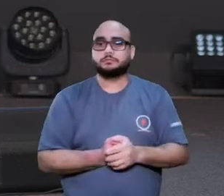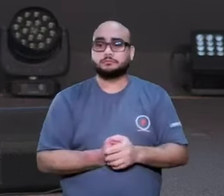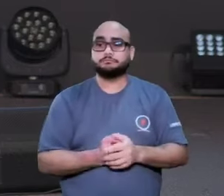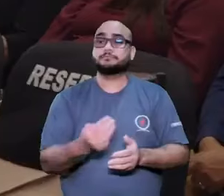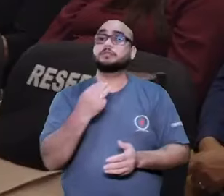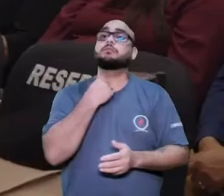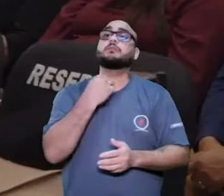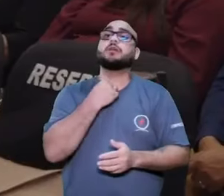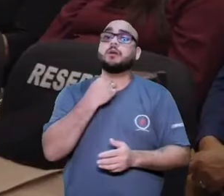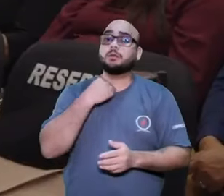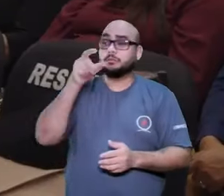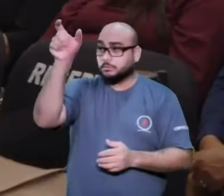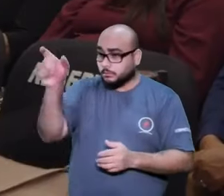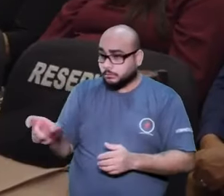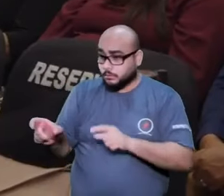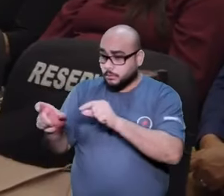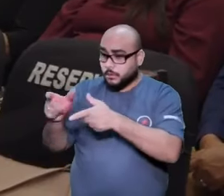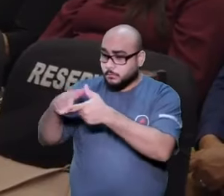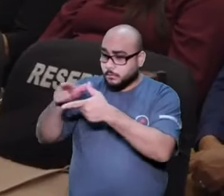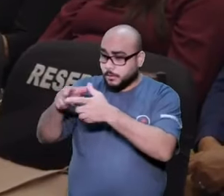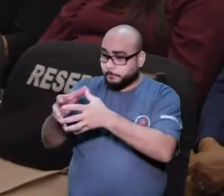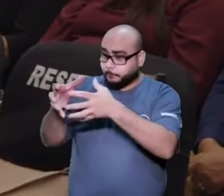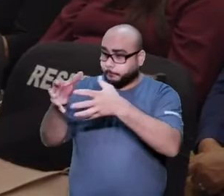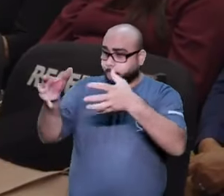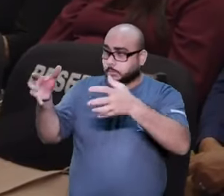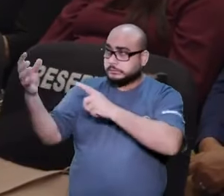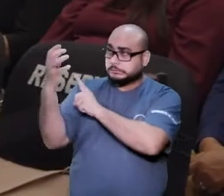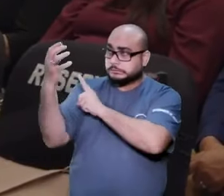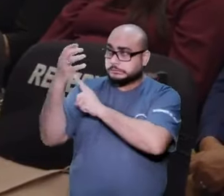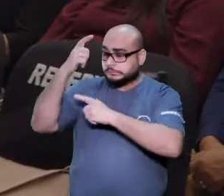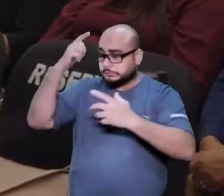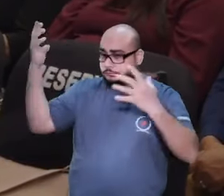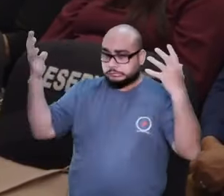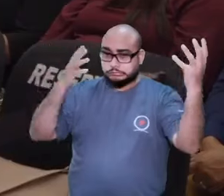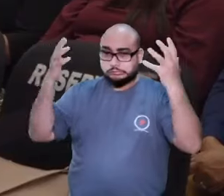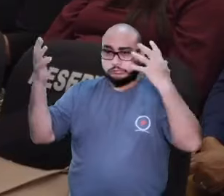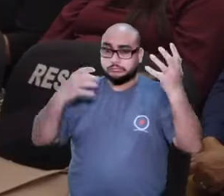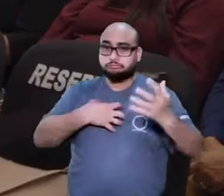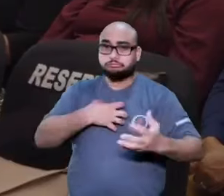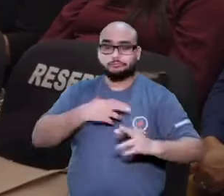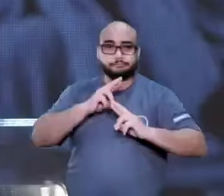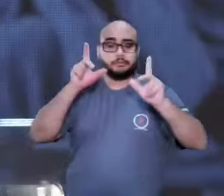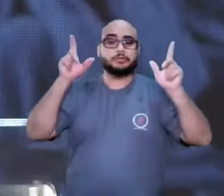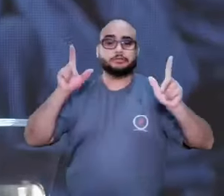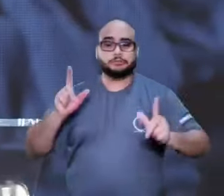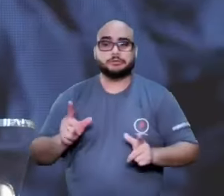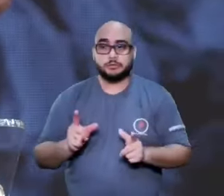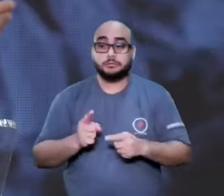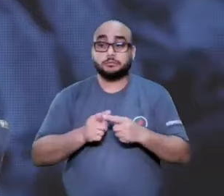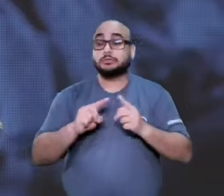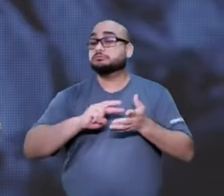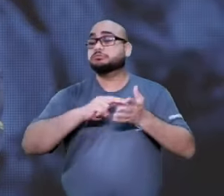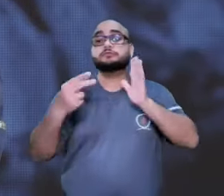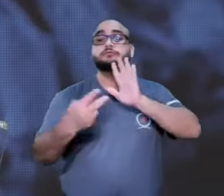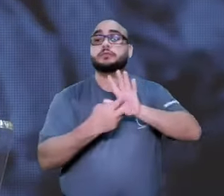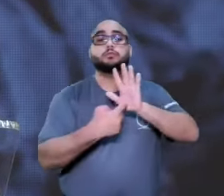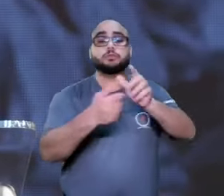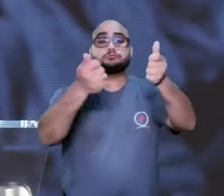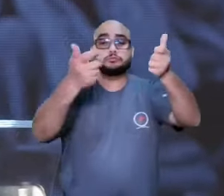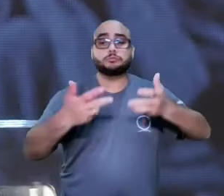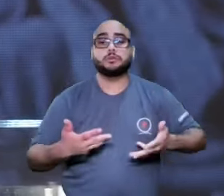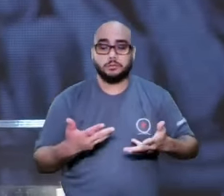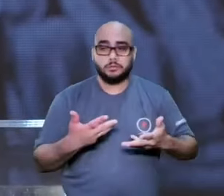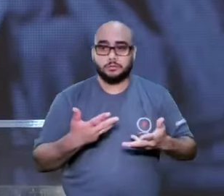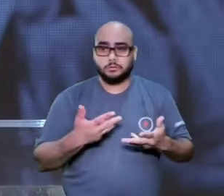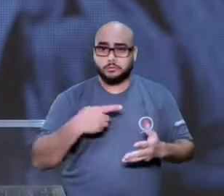é intoxicada pelas problemáticas da vida isso significa dizer que